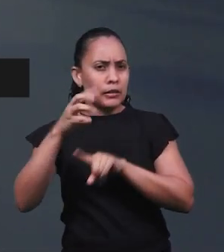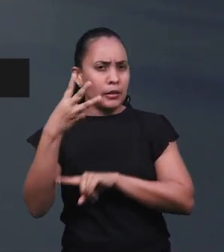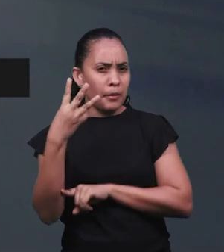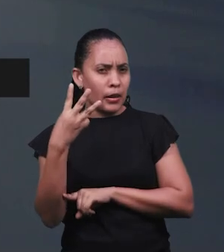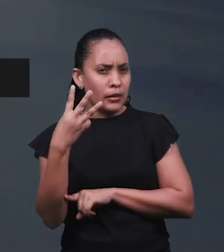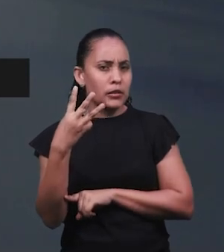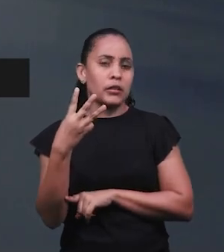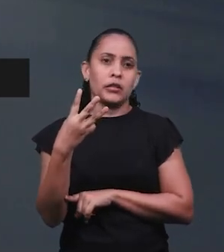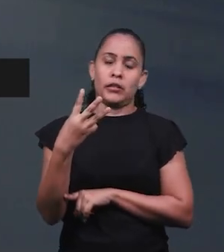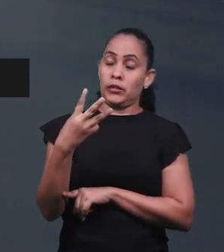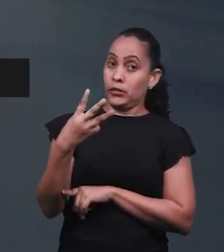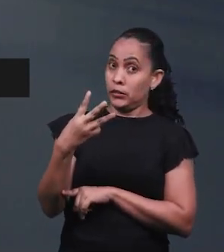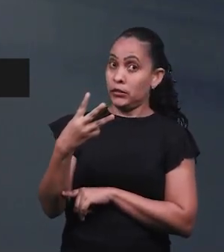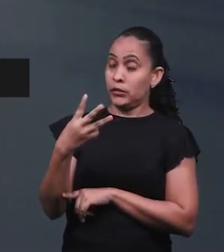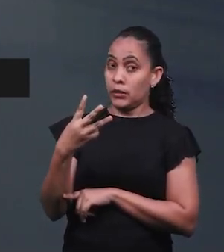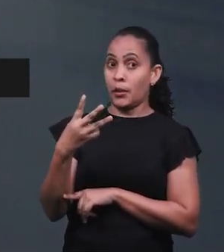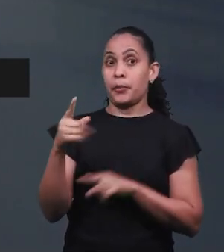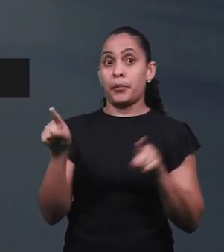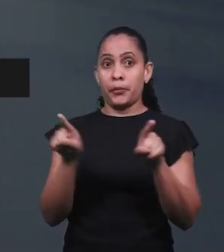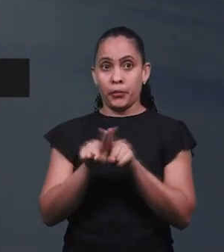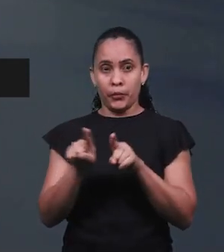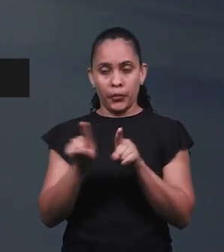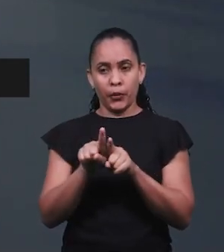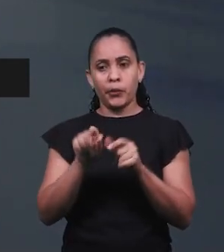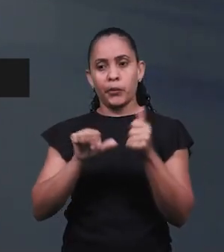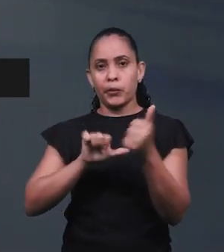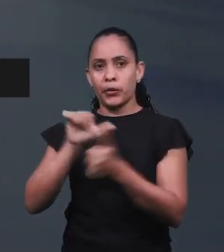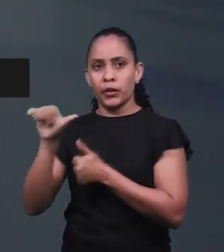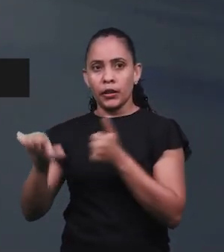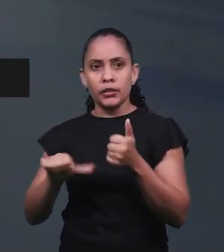tanto estrutural quanto de função,